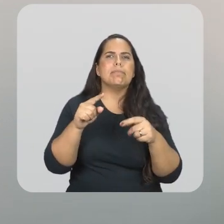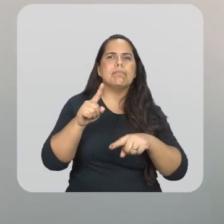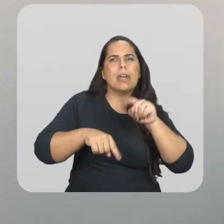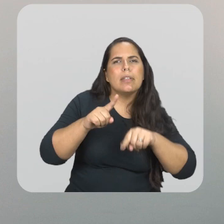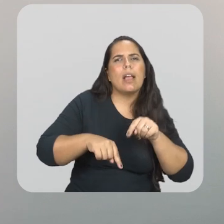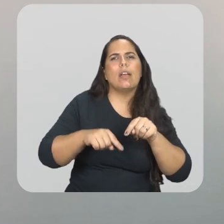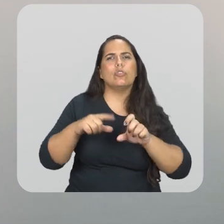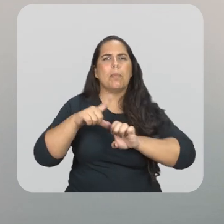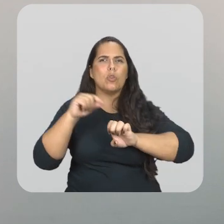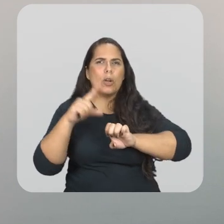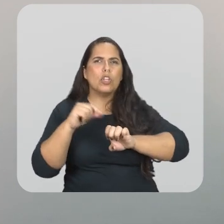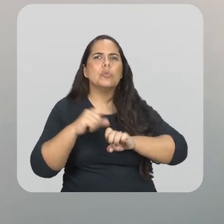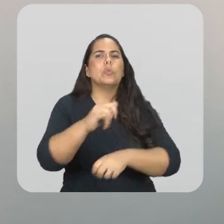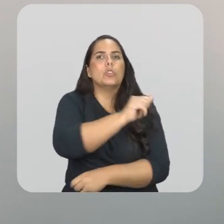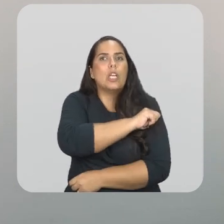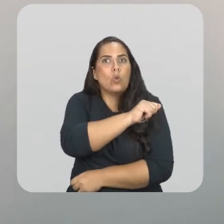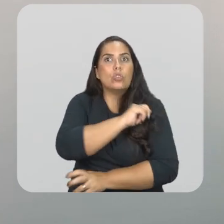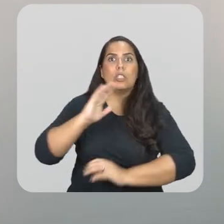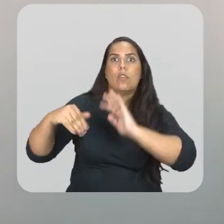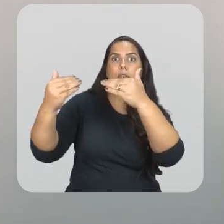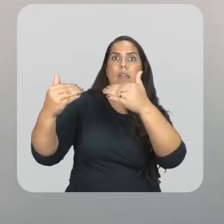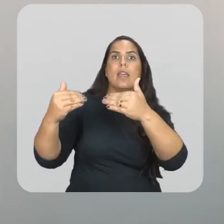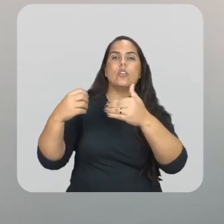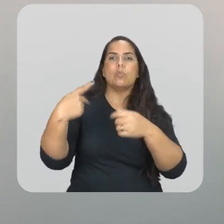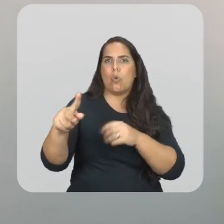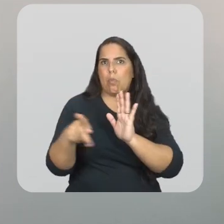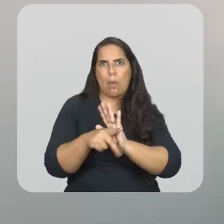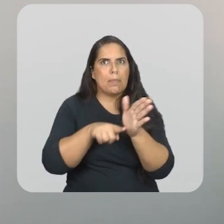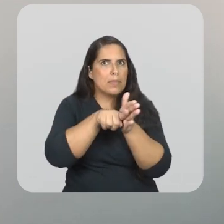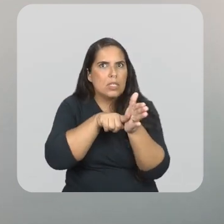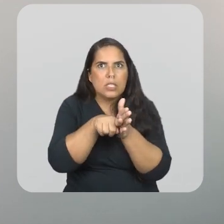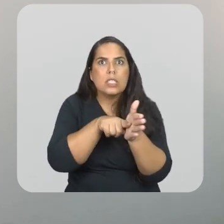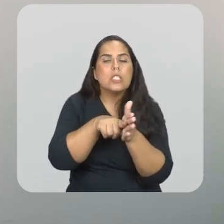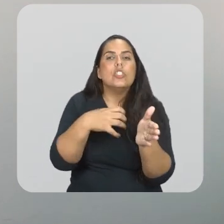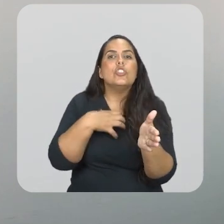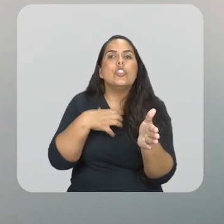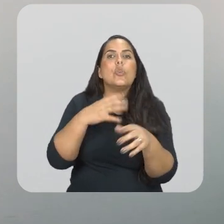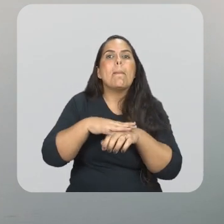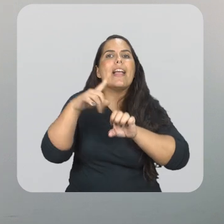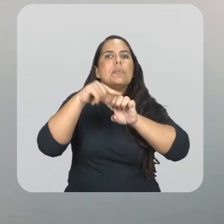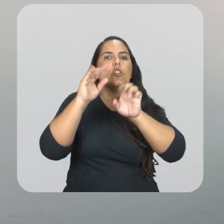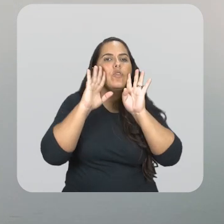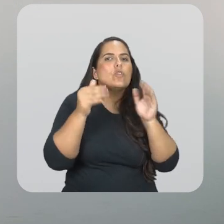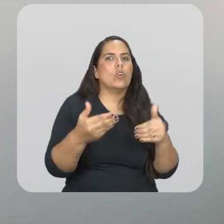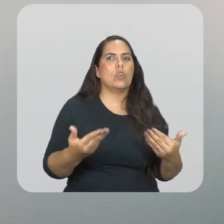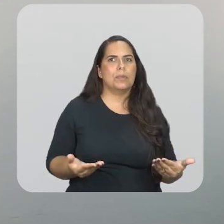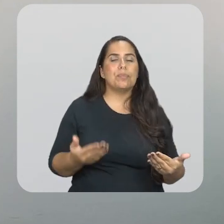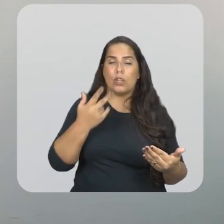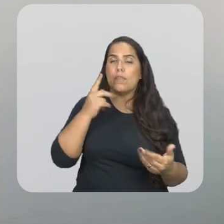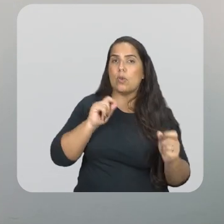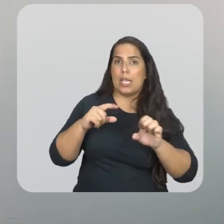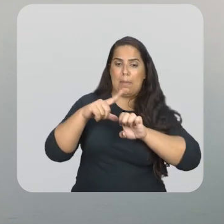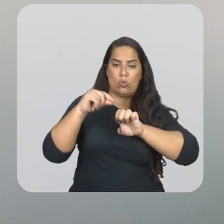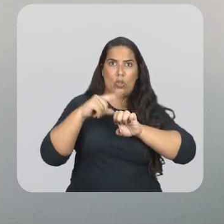ferramentas, né, de empreendedorismo para os alunos desenvolverem suas pesquisas de uma maneira mais empreendedora, né? Eu